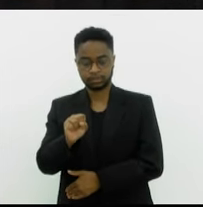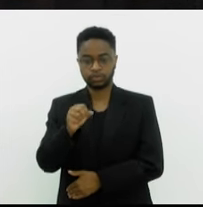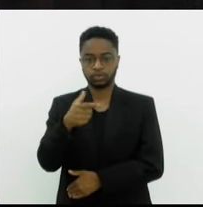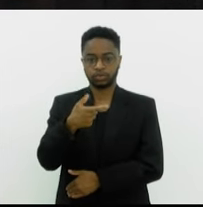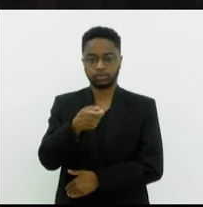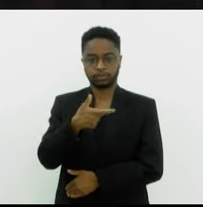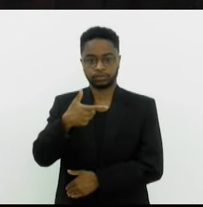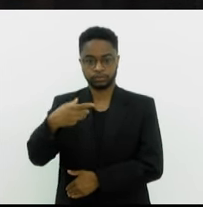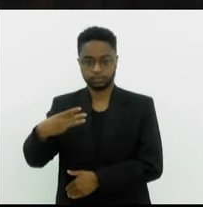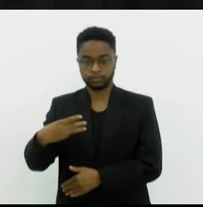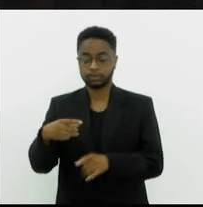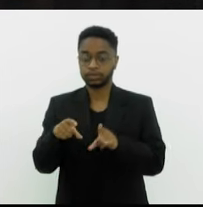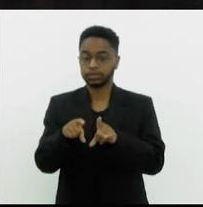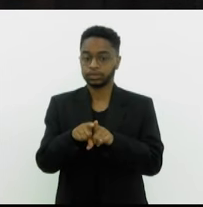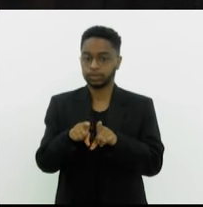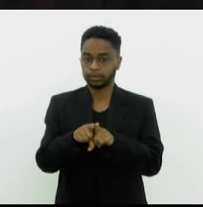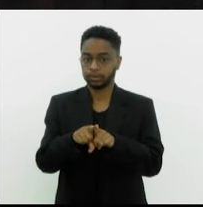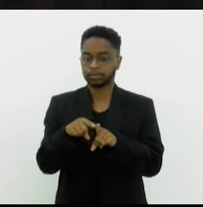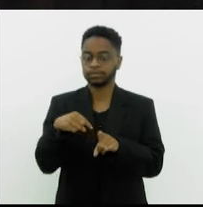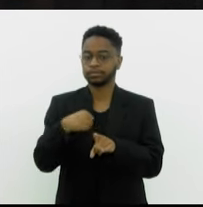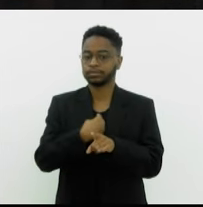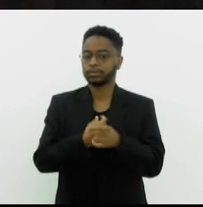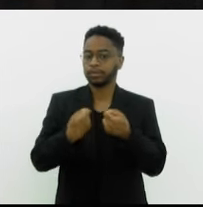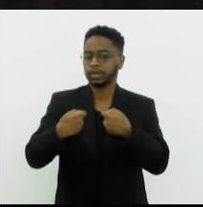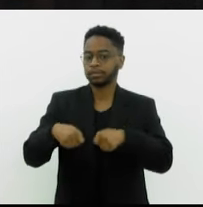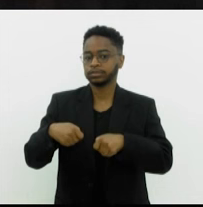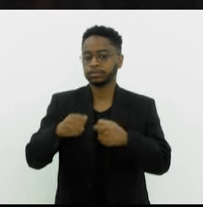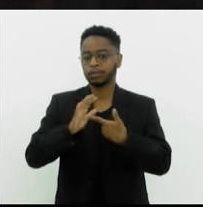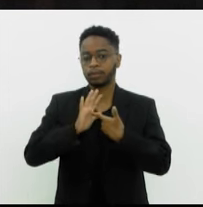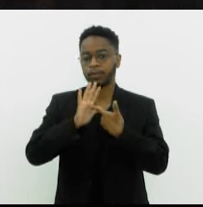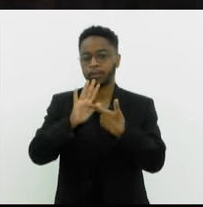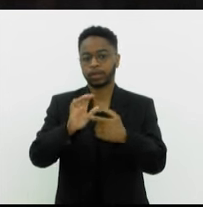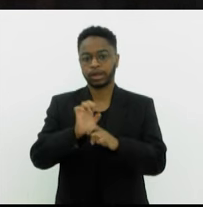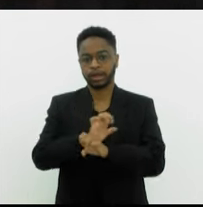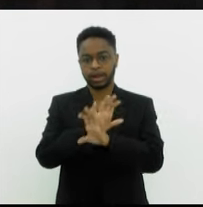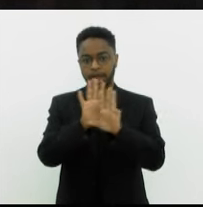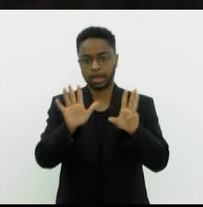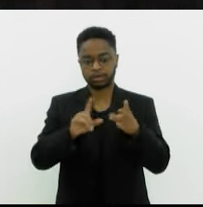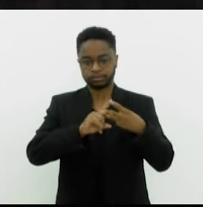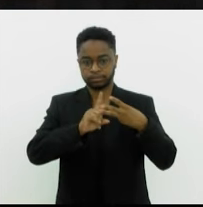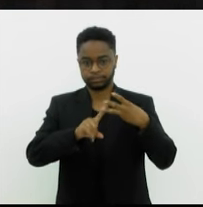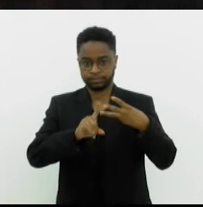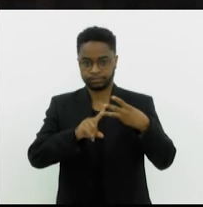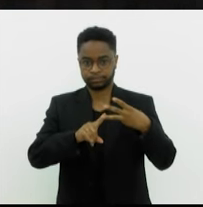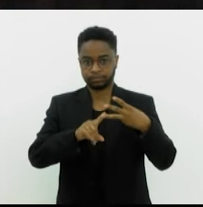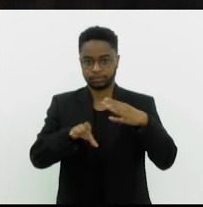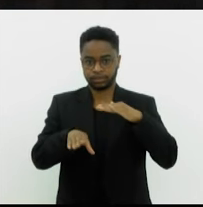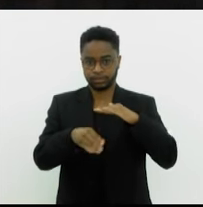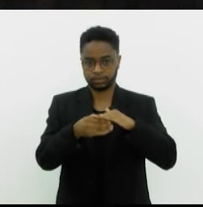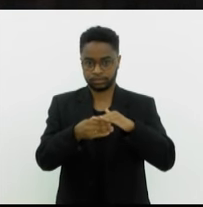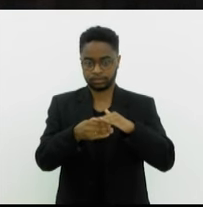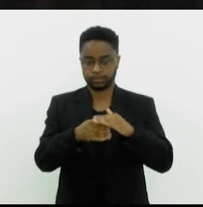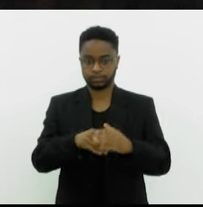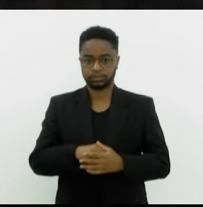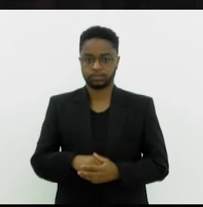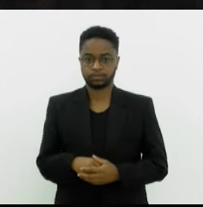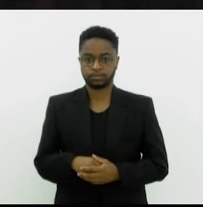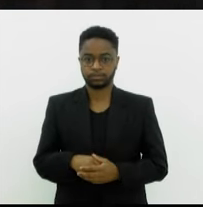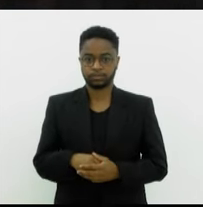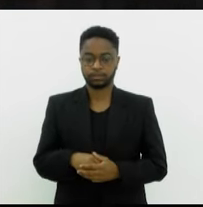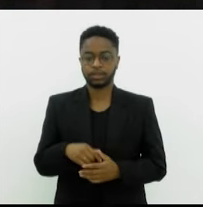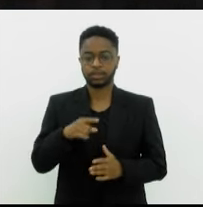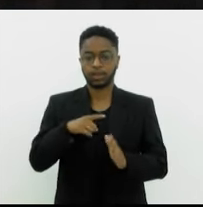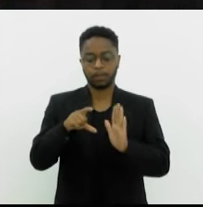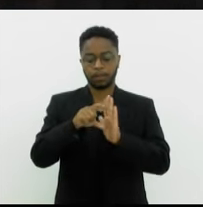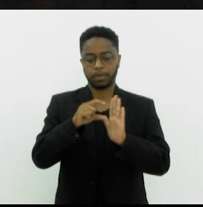Além disso, também temos que fazer um esclarecimento, e a terceira emenda, ao parágrafo